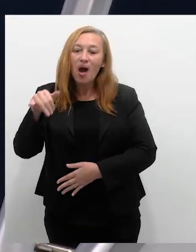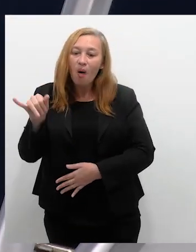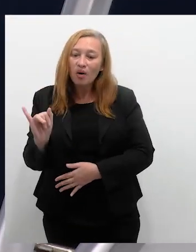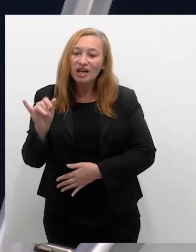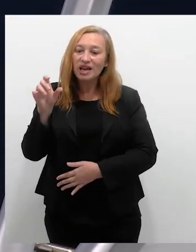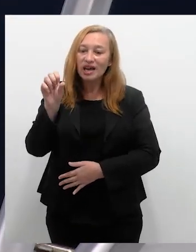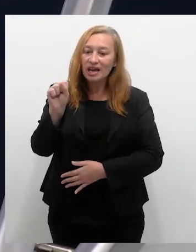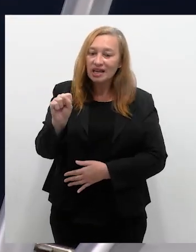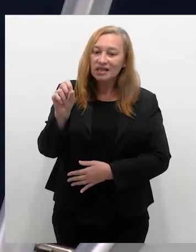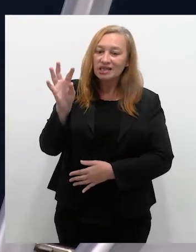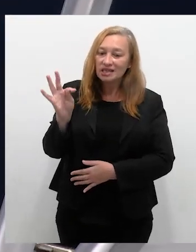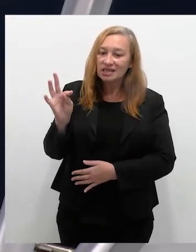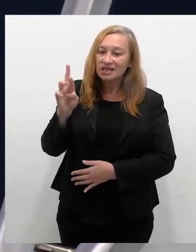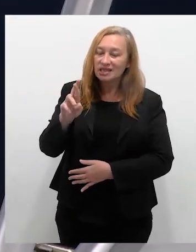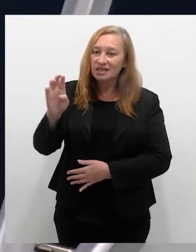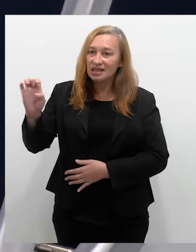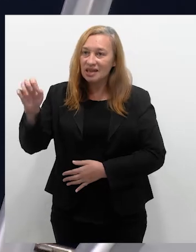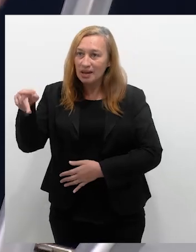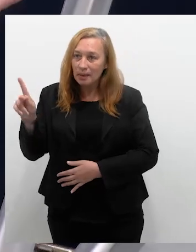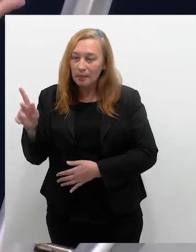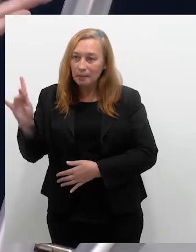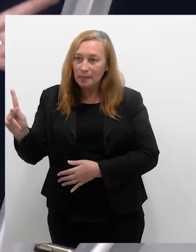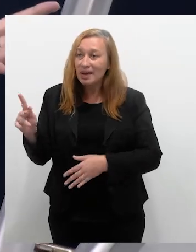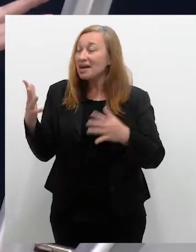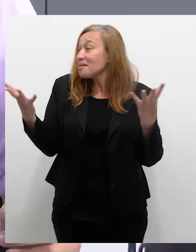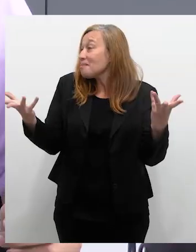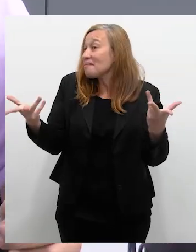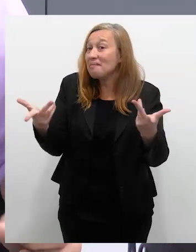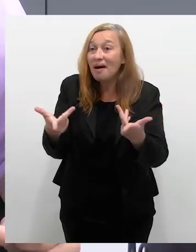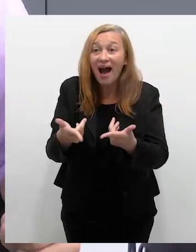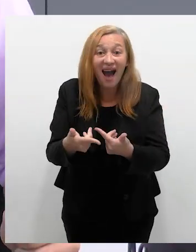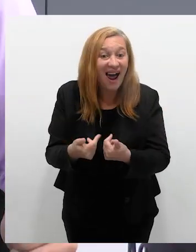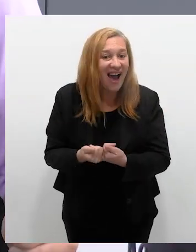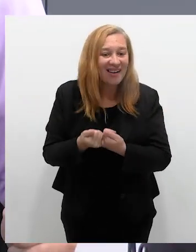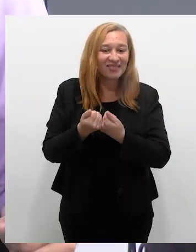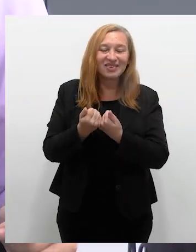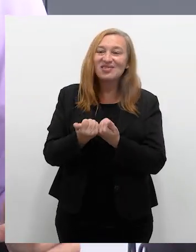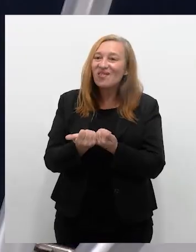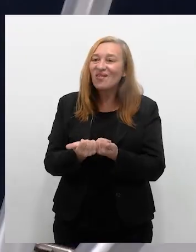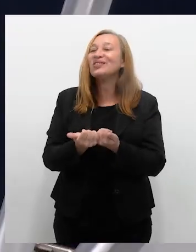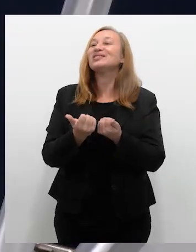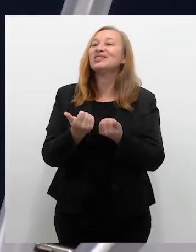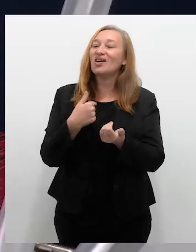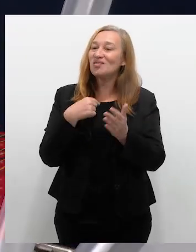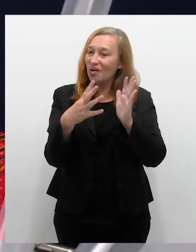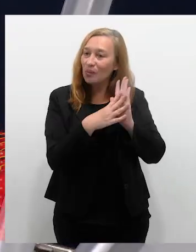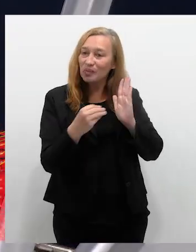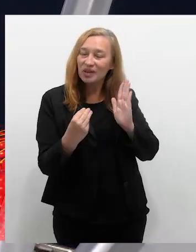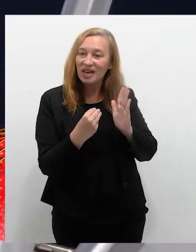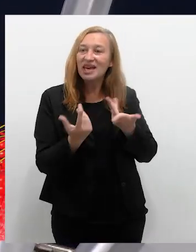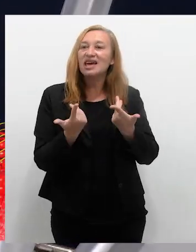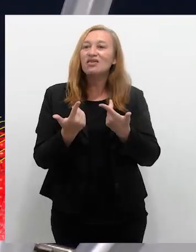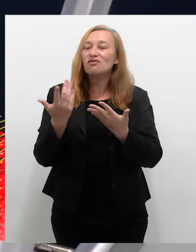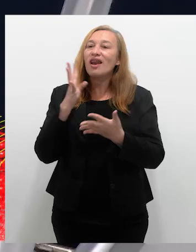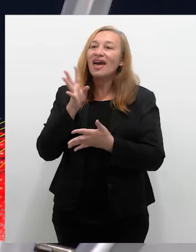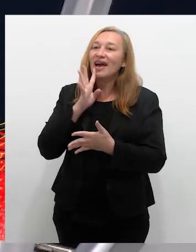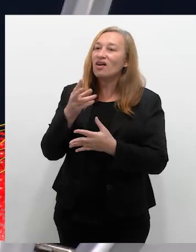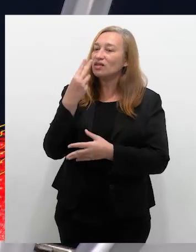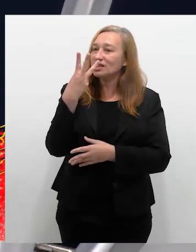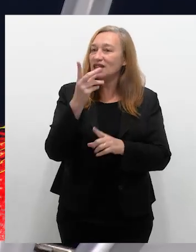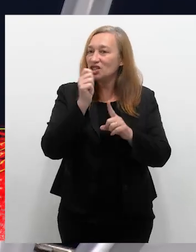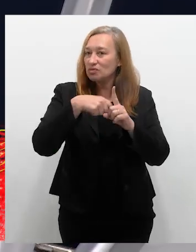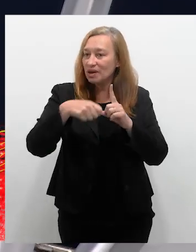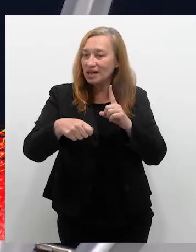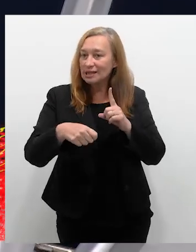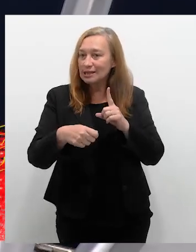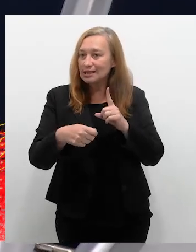Era isso. alguém né, conseguiu captar essa A mensagem. Então foi maravilhoso e foi muito legal. Ficou